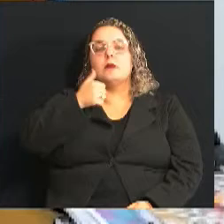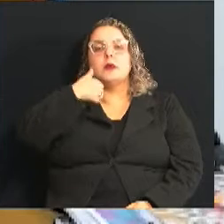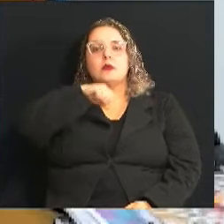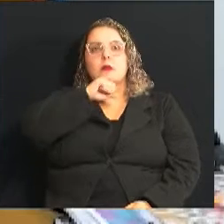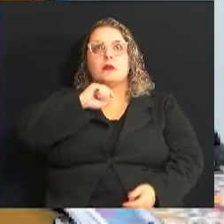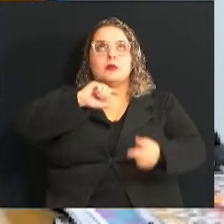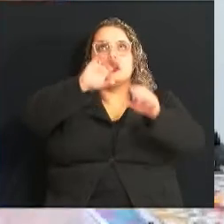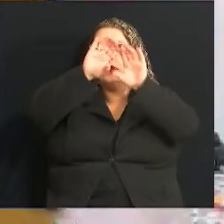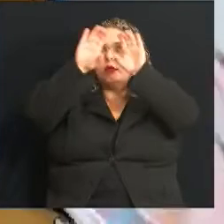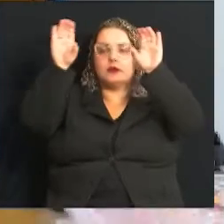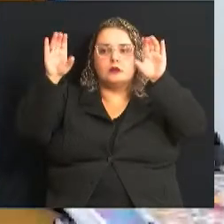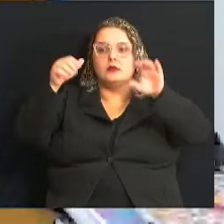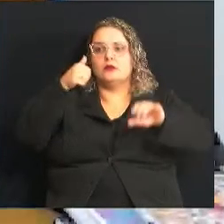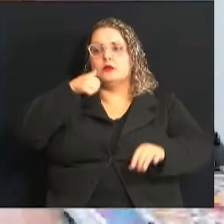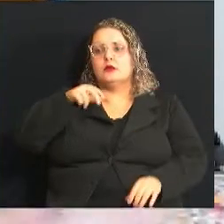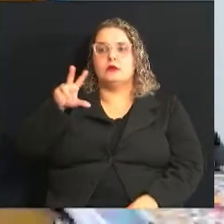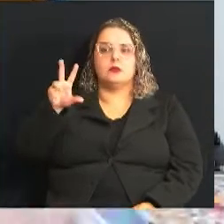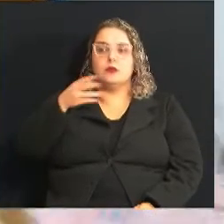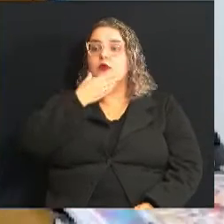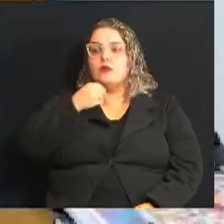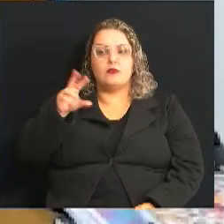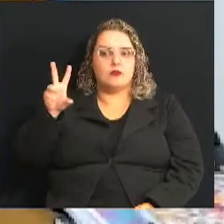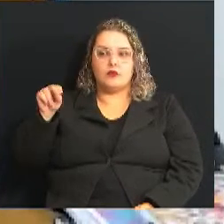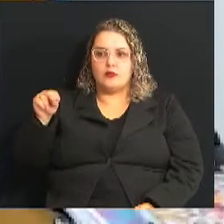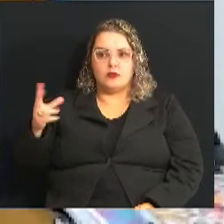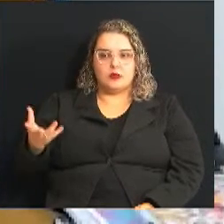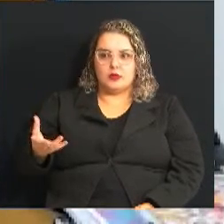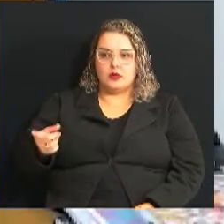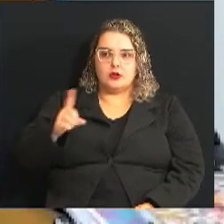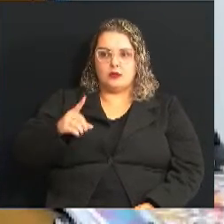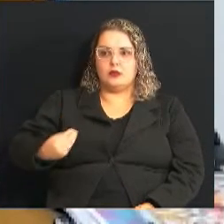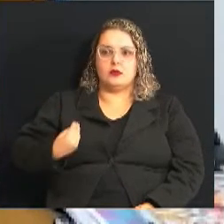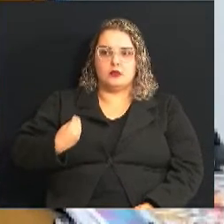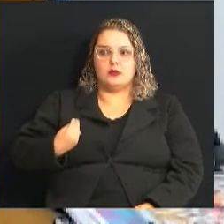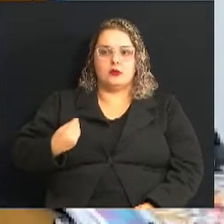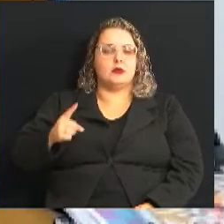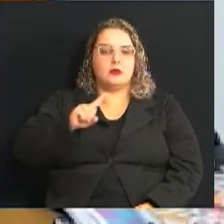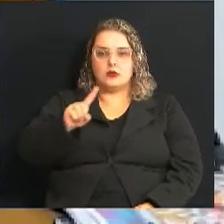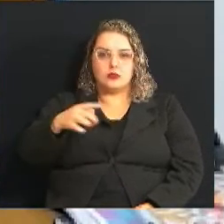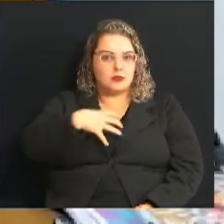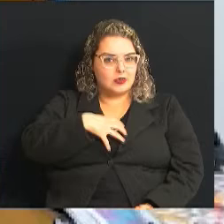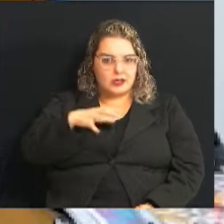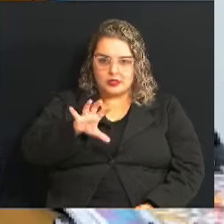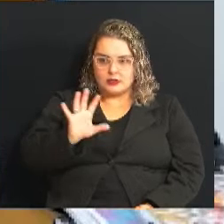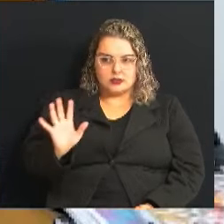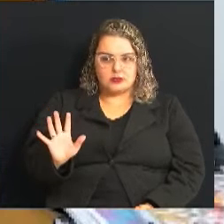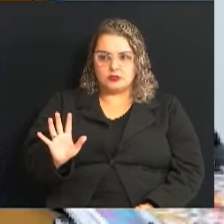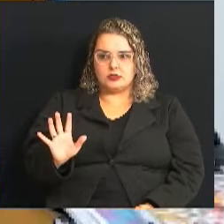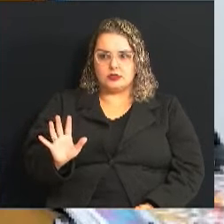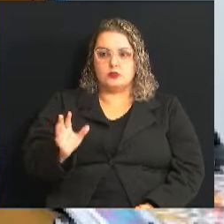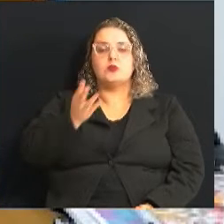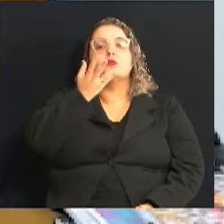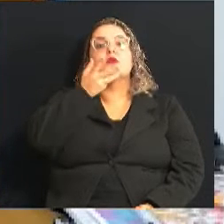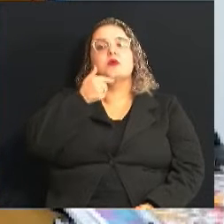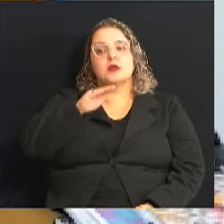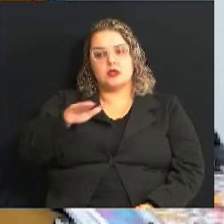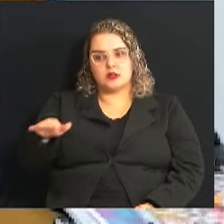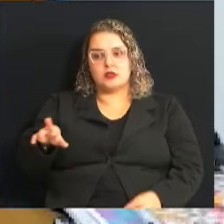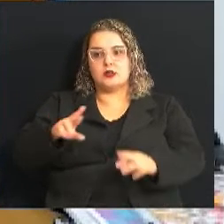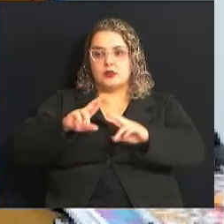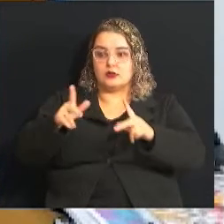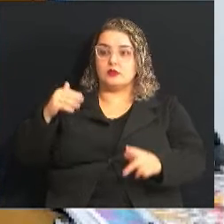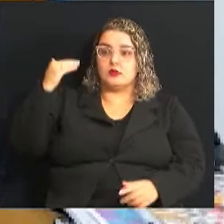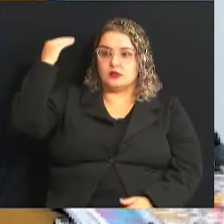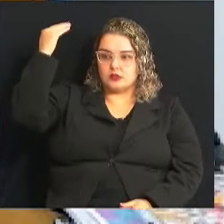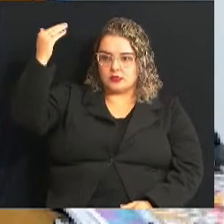o vovô, né, não está mais aqui. Não é dessa forma, porque a criança, diferente do adulto,